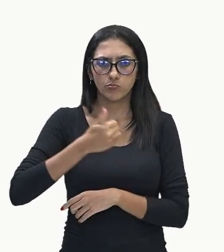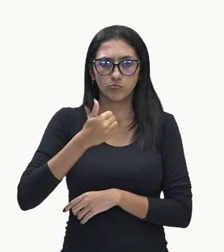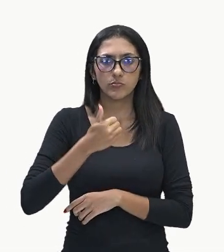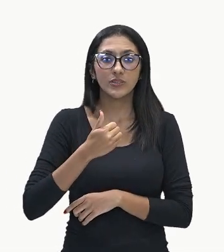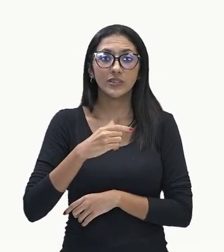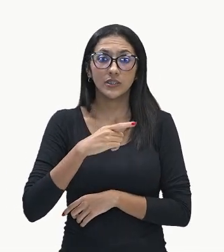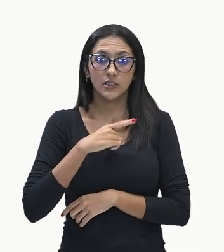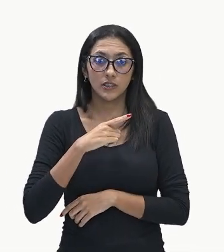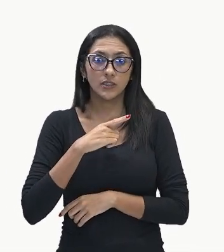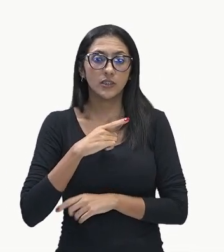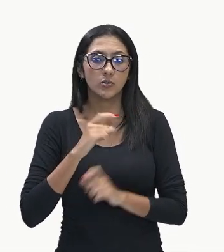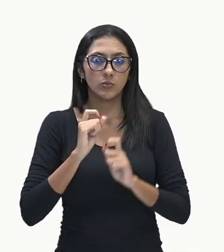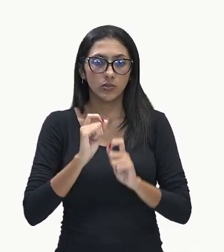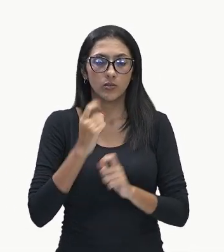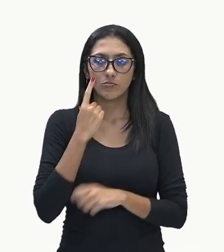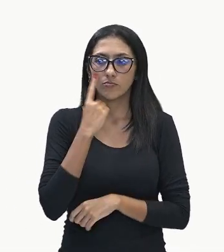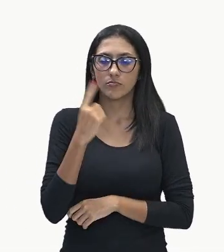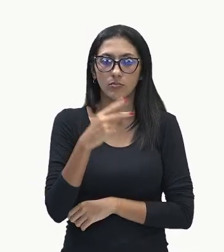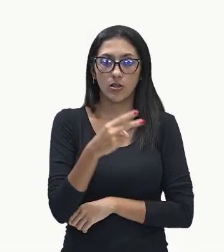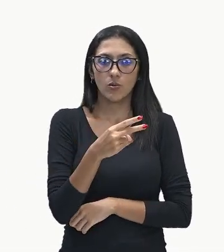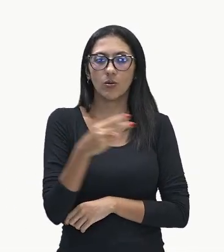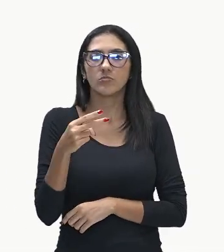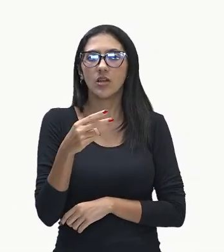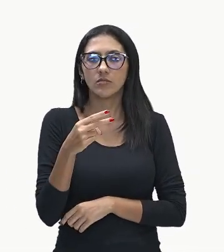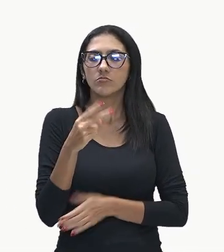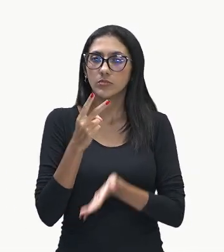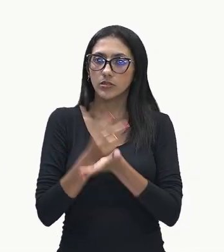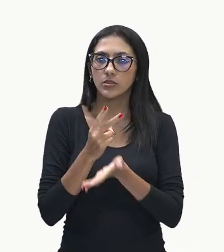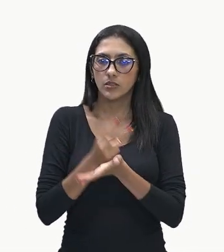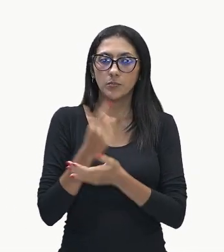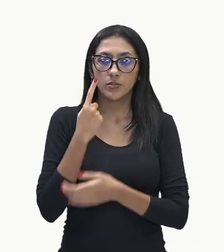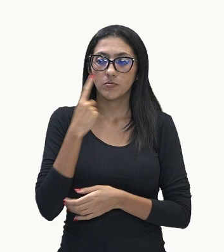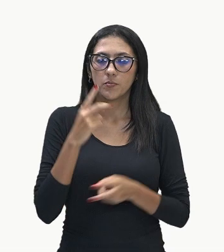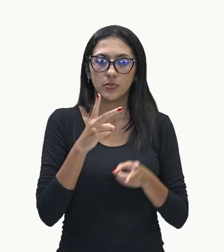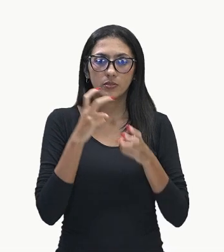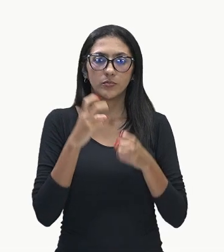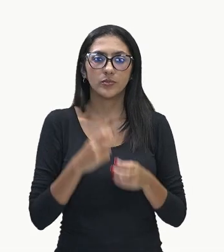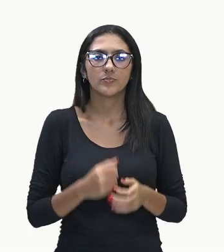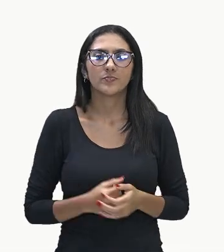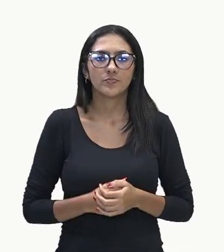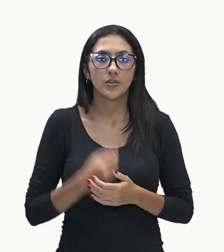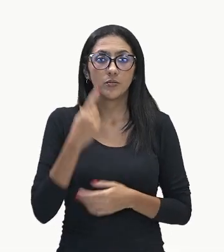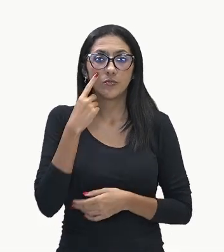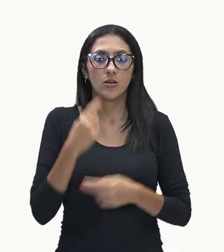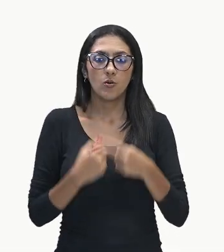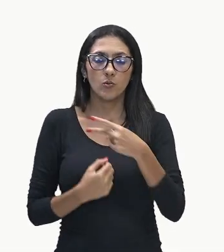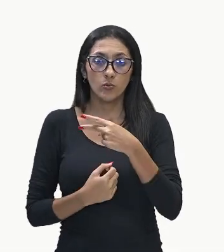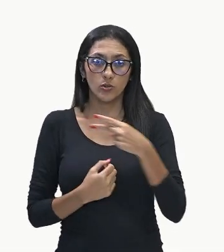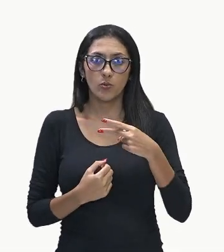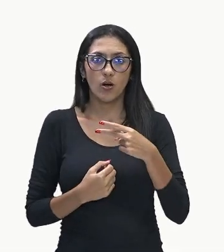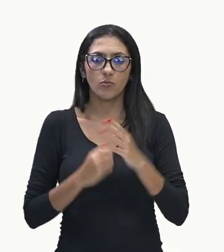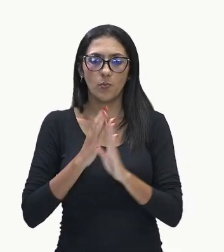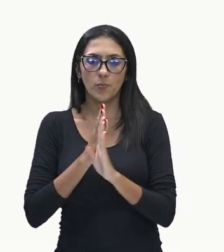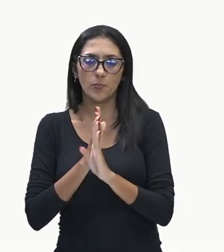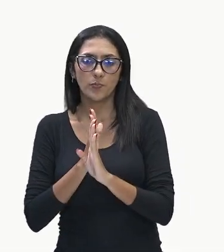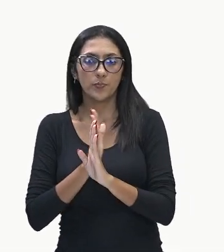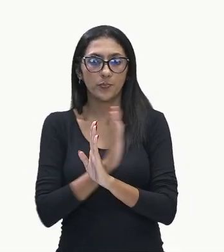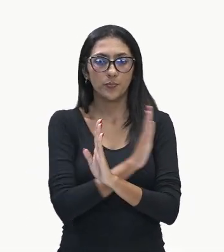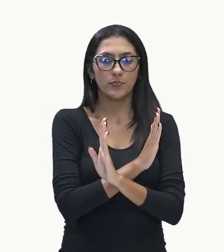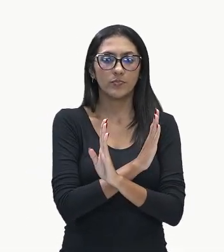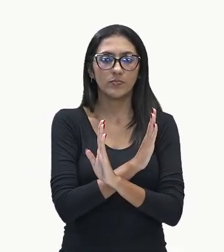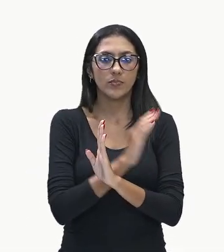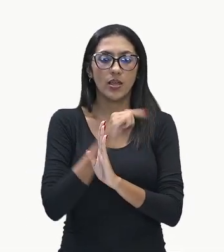ali o sinal da igualdade, certo? Este aqui que está à esquerda, eu